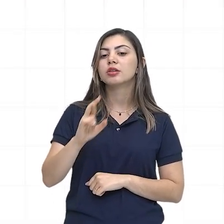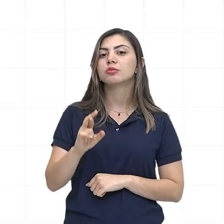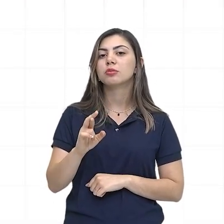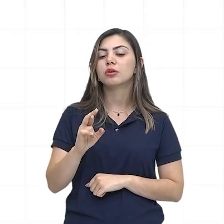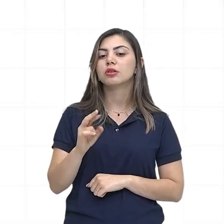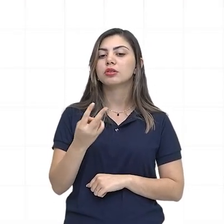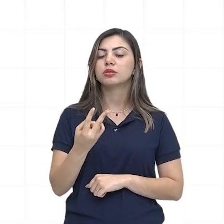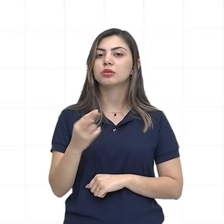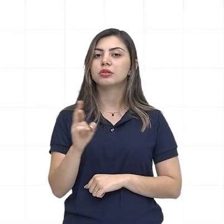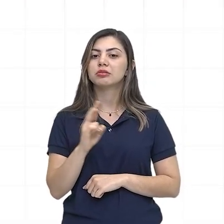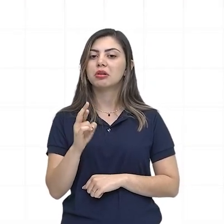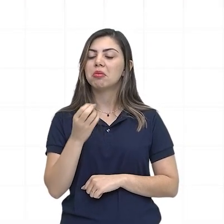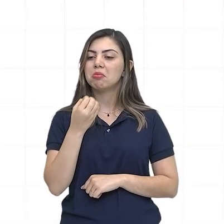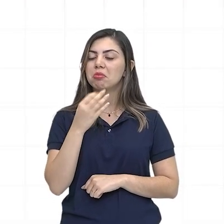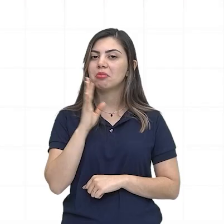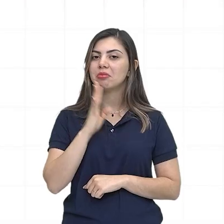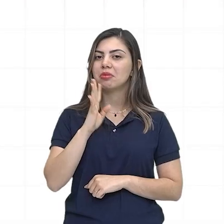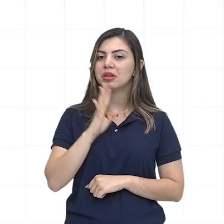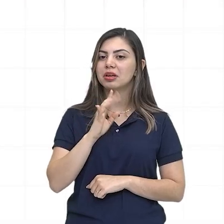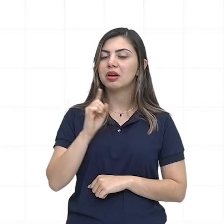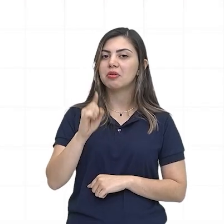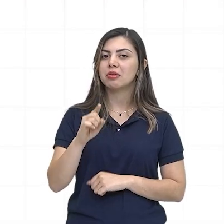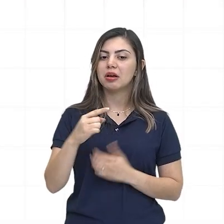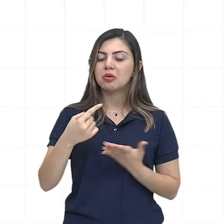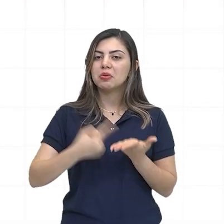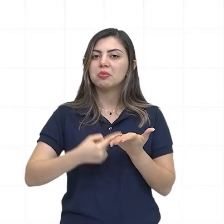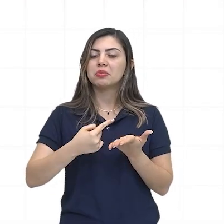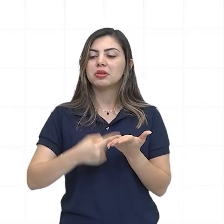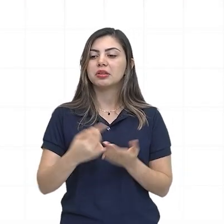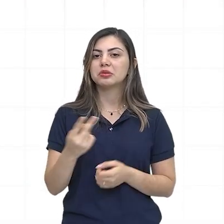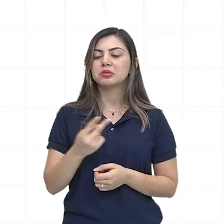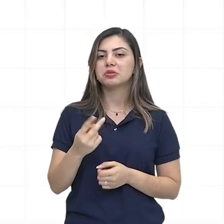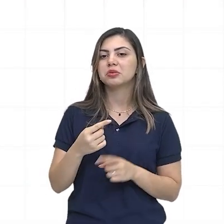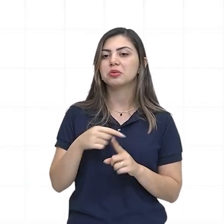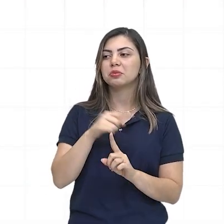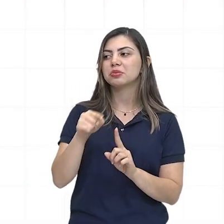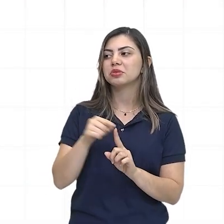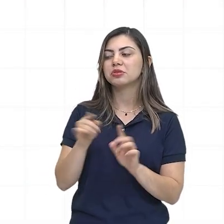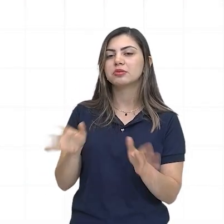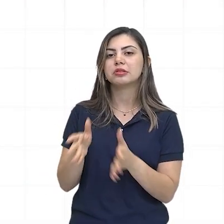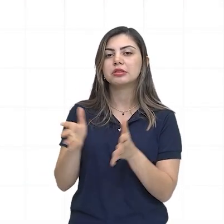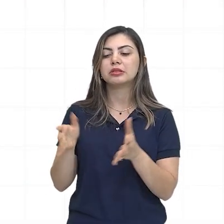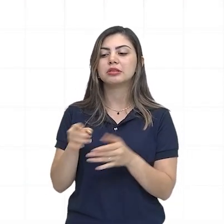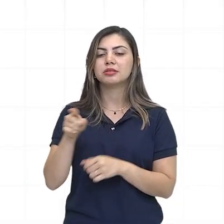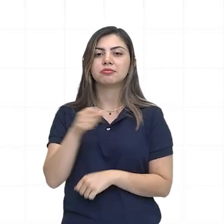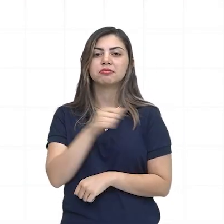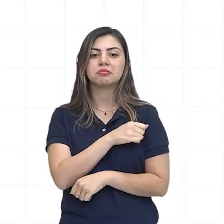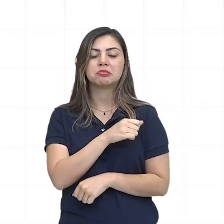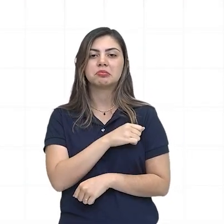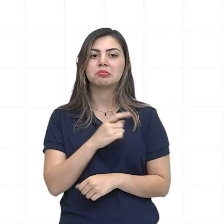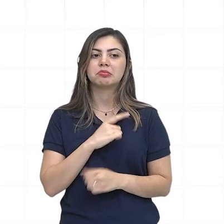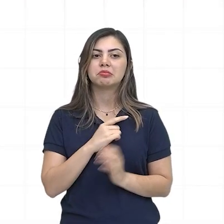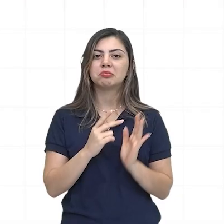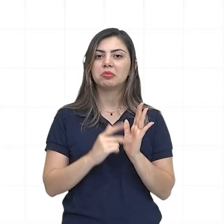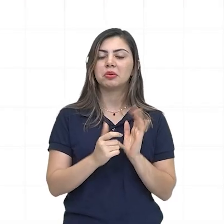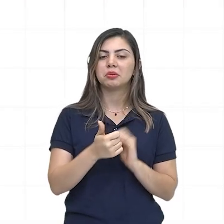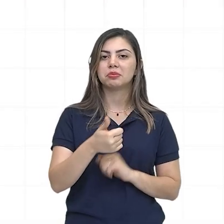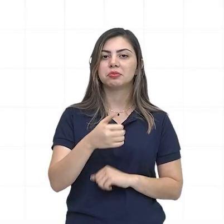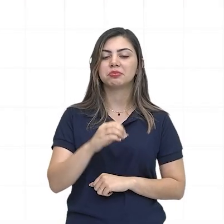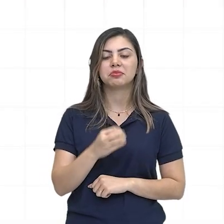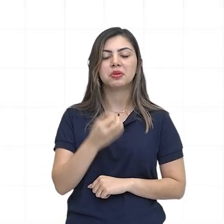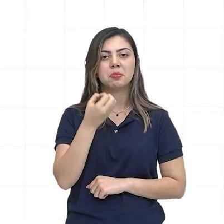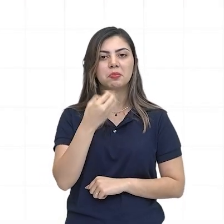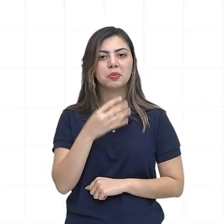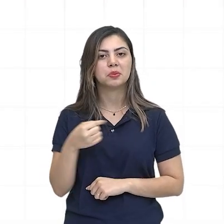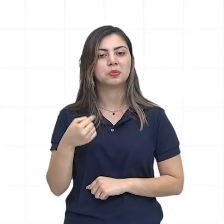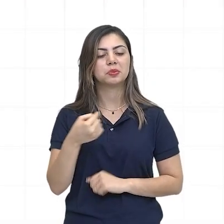R$2. Legal, né? Esse acordo que o pai fez para incentivar a tirar 10 nas provas. E é sempre bom, né, a gente